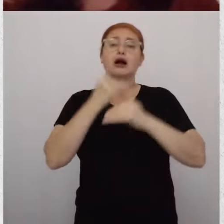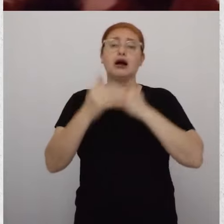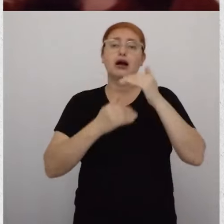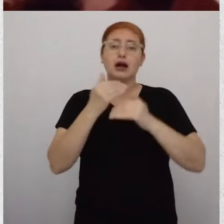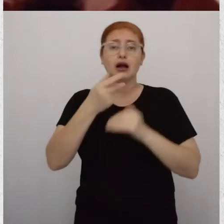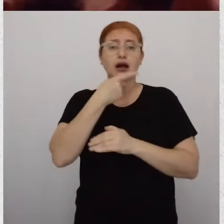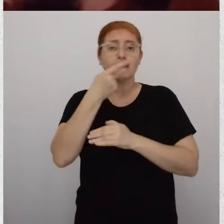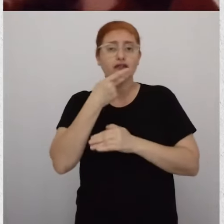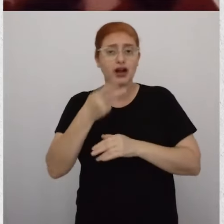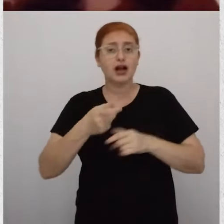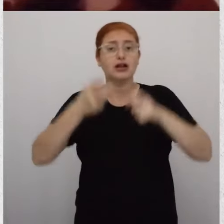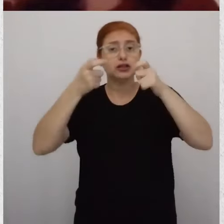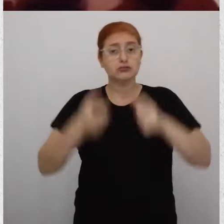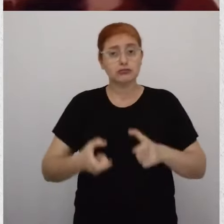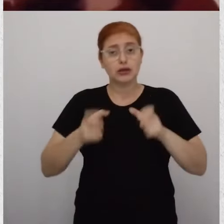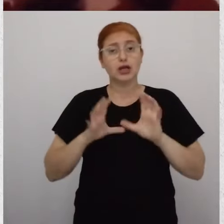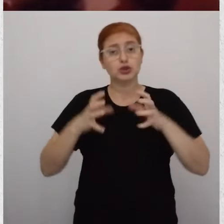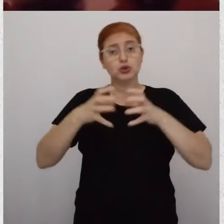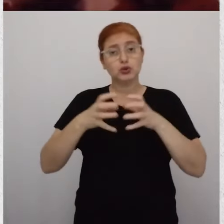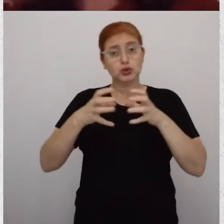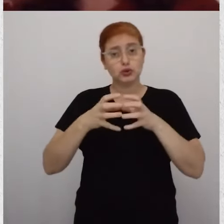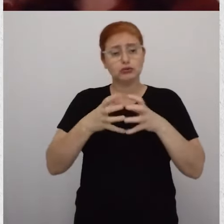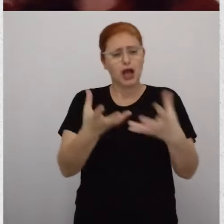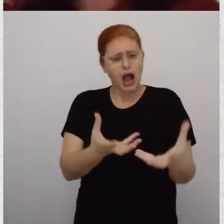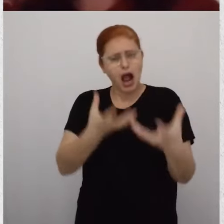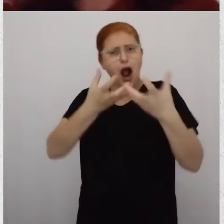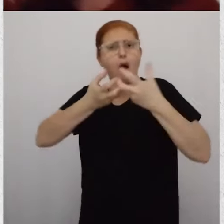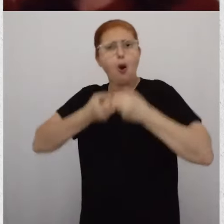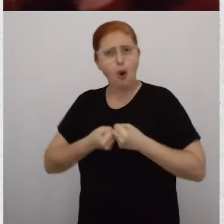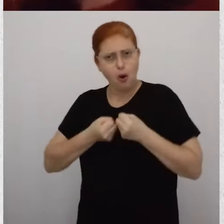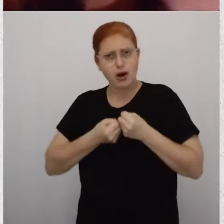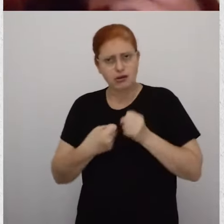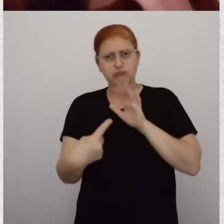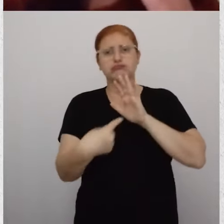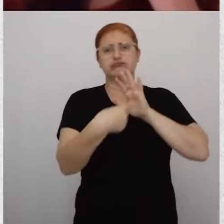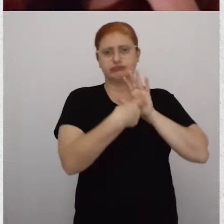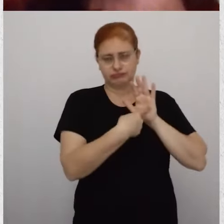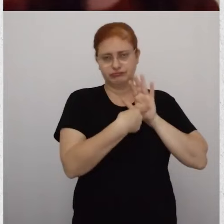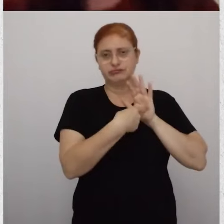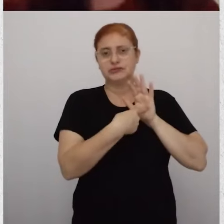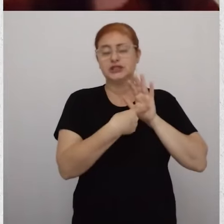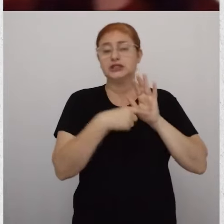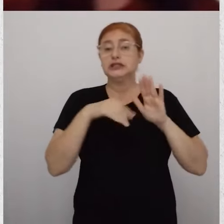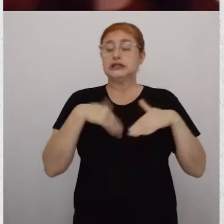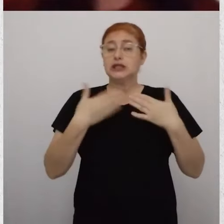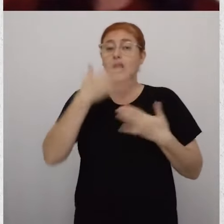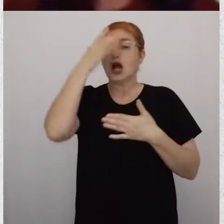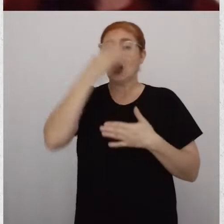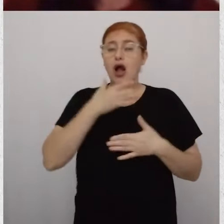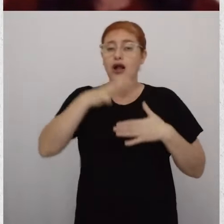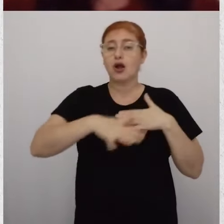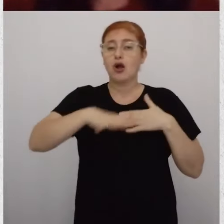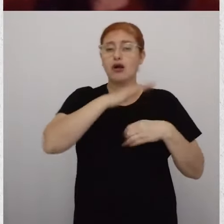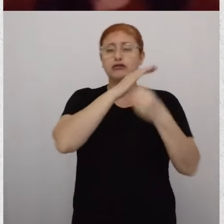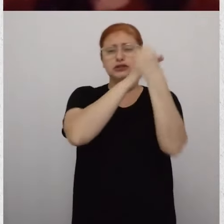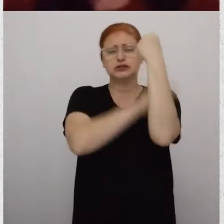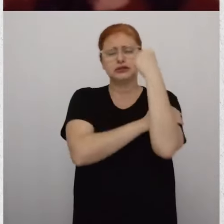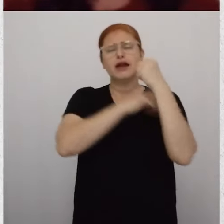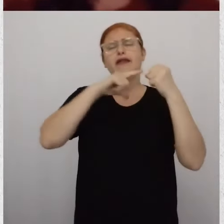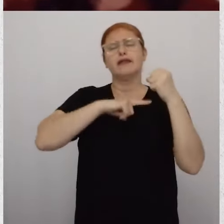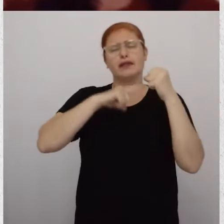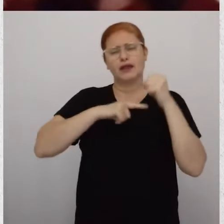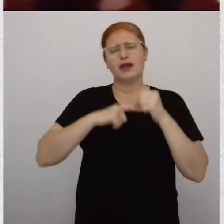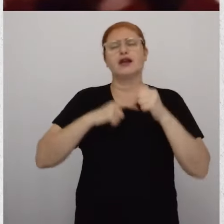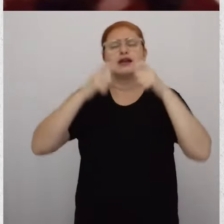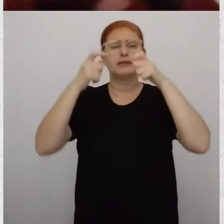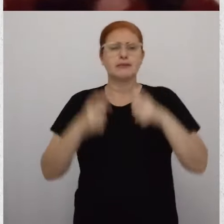que fala sobre o espaço coletivo, que é de acolher as denúncias. E aí eu acho que o campo feminista ele tem espaços que são um